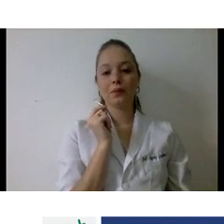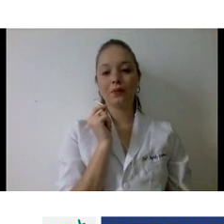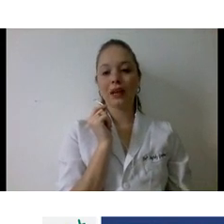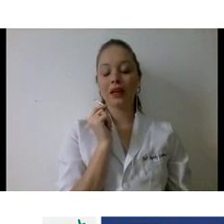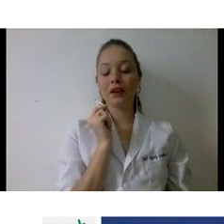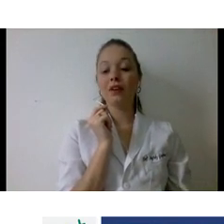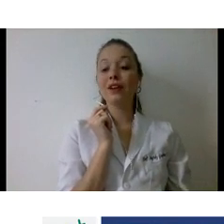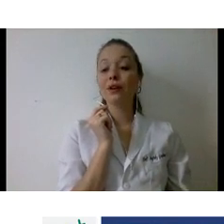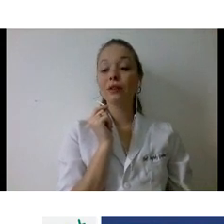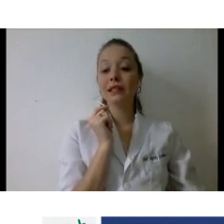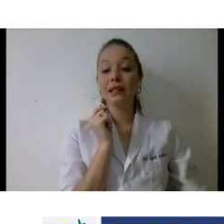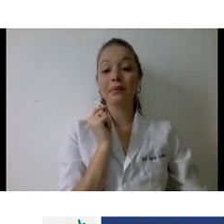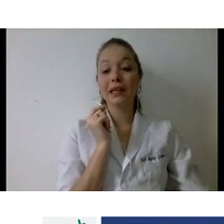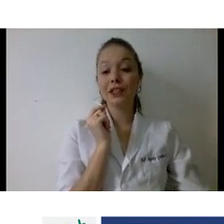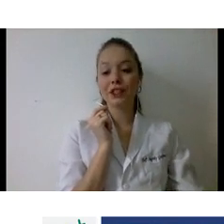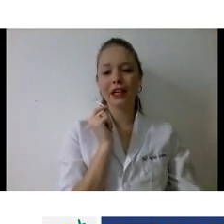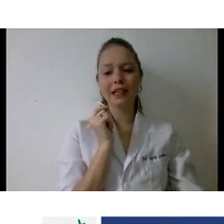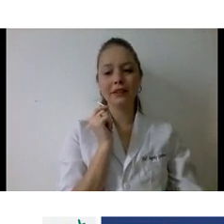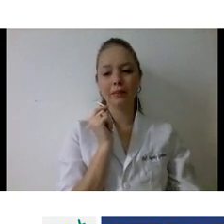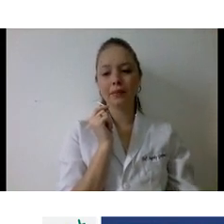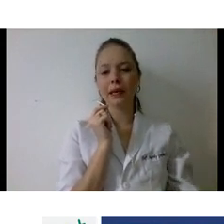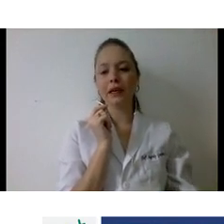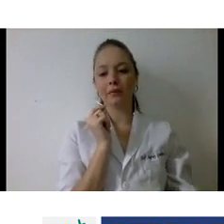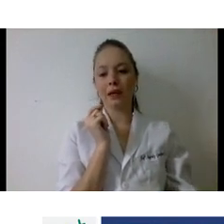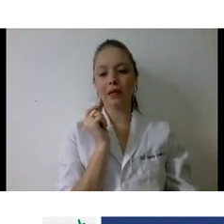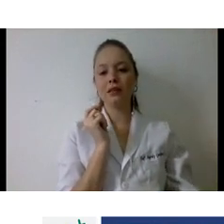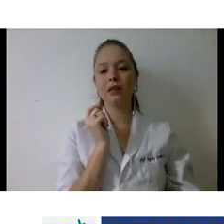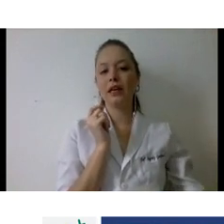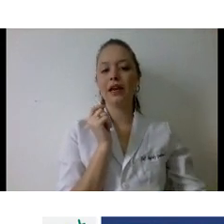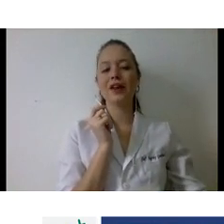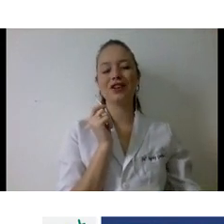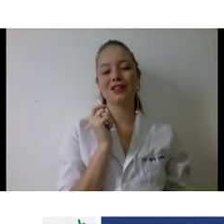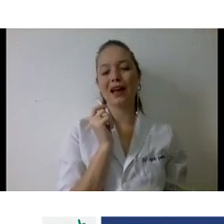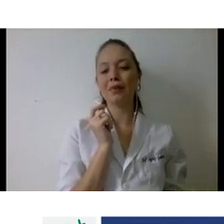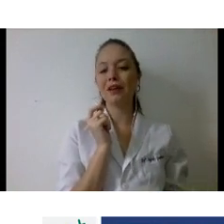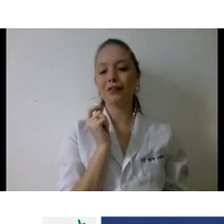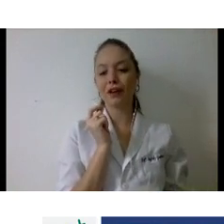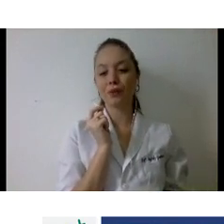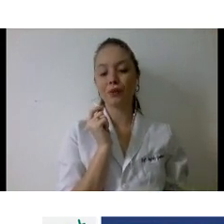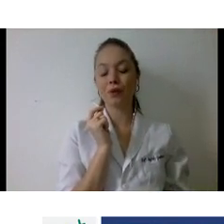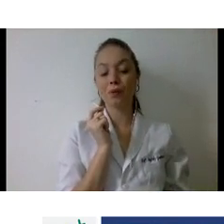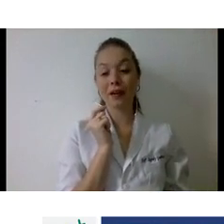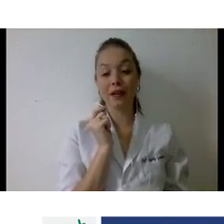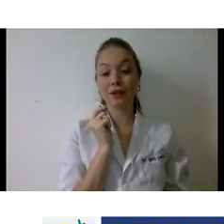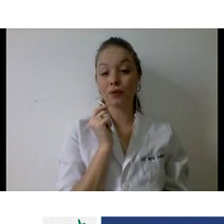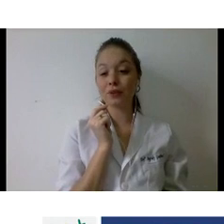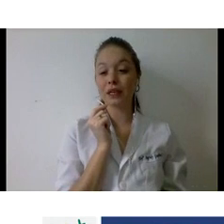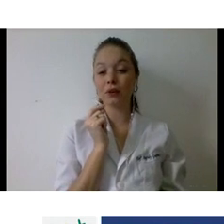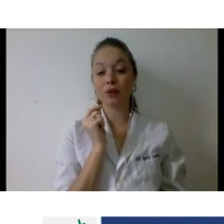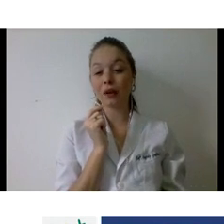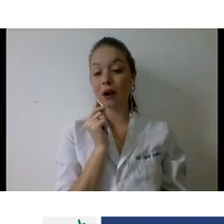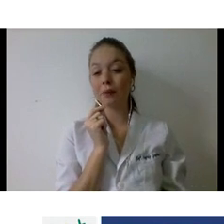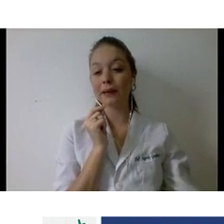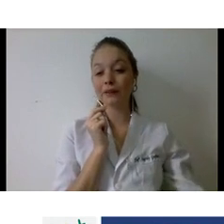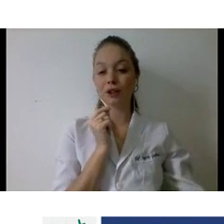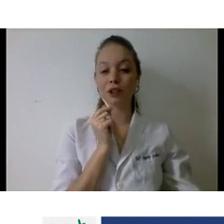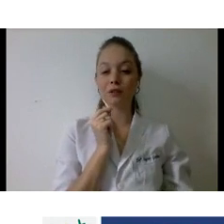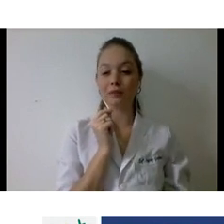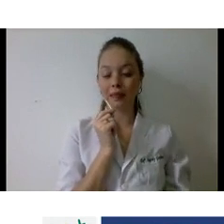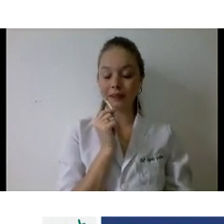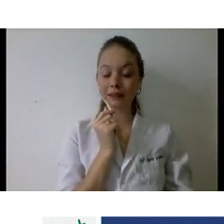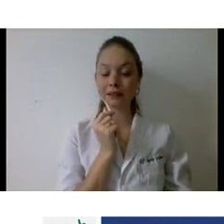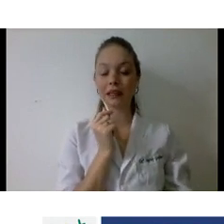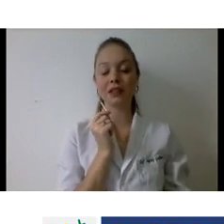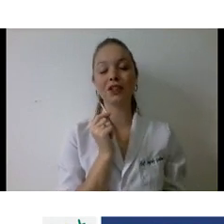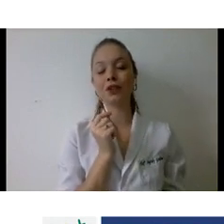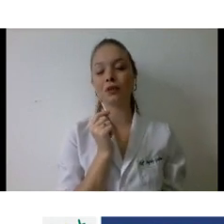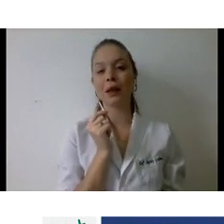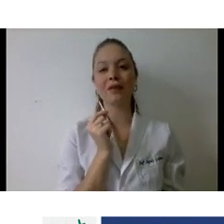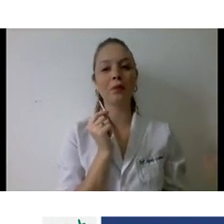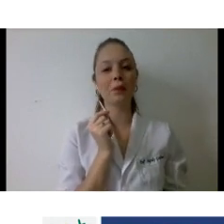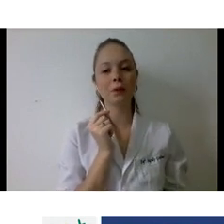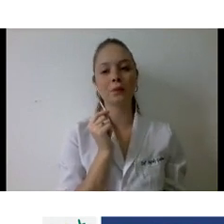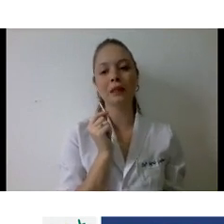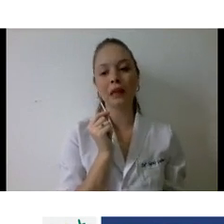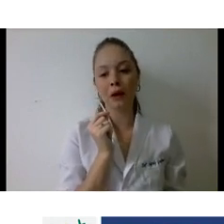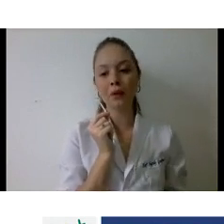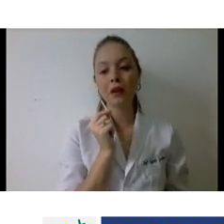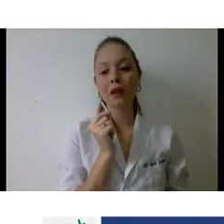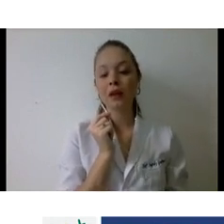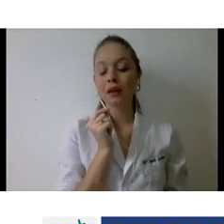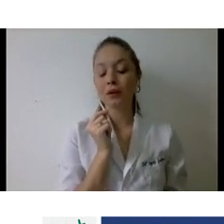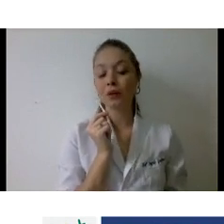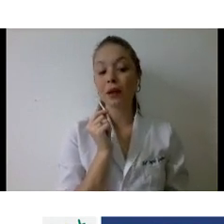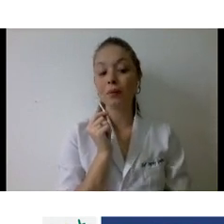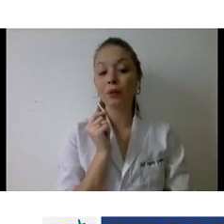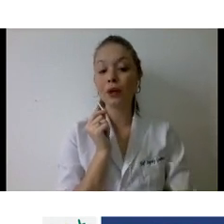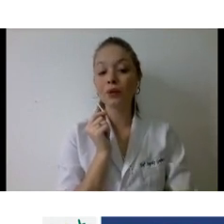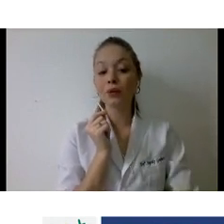criança ela não vai conseguir mexer essa perna mais, e aí a gente sabe que fraturou, porque ela não consegue colocar o pé no chão mais, e aí a gente leva para o